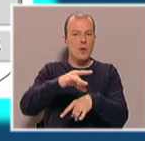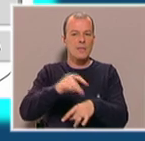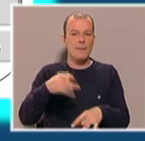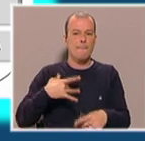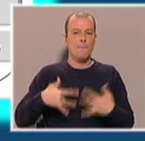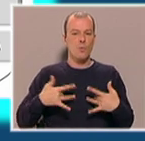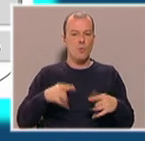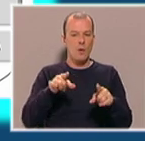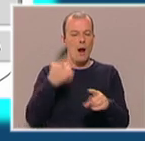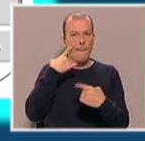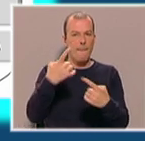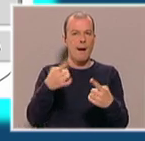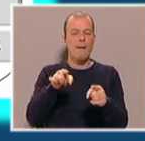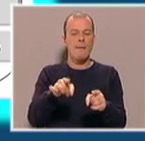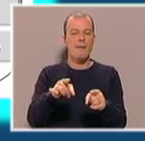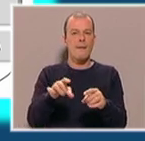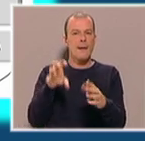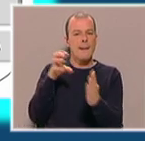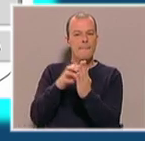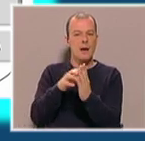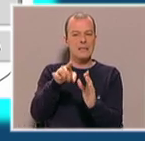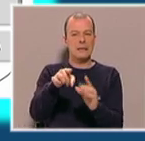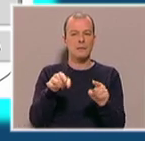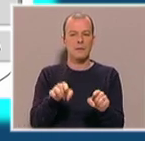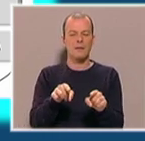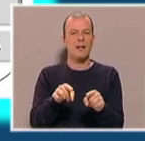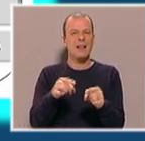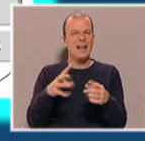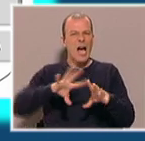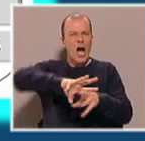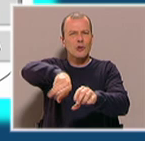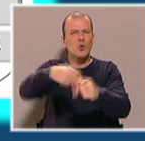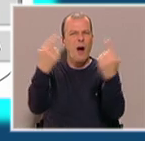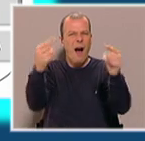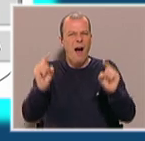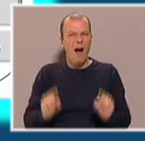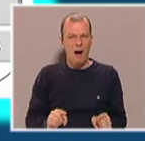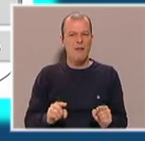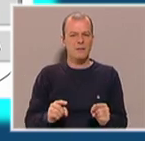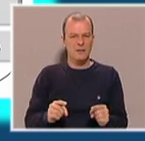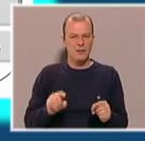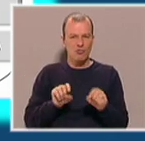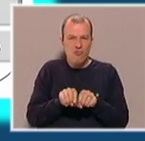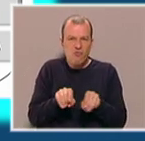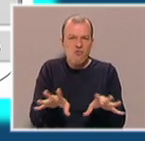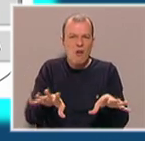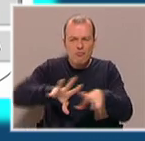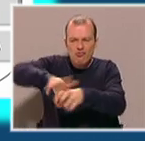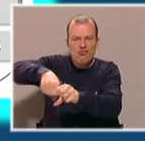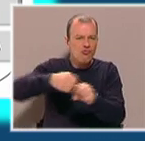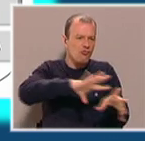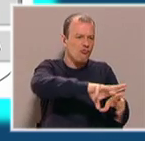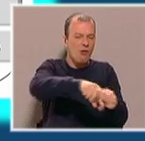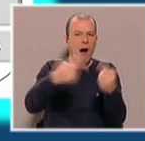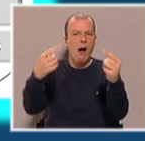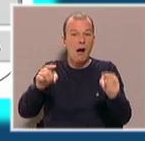na imagem, que aqui está representada, que há uma destruição dos alvéolos pulmonares e daí o facto